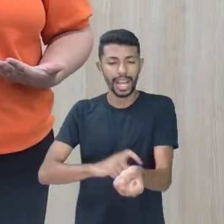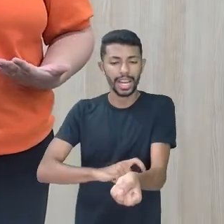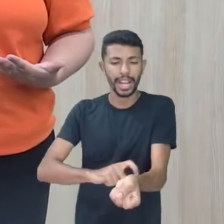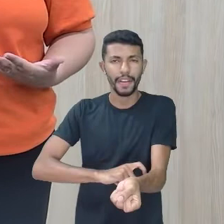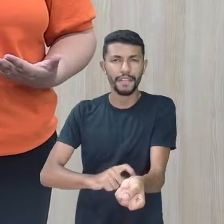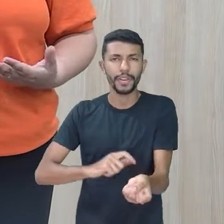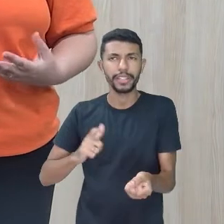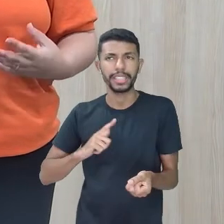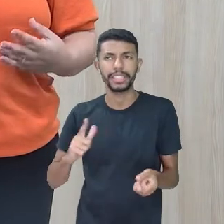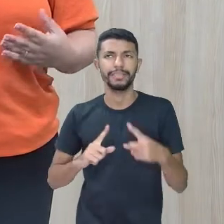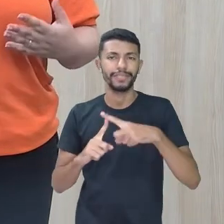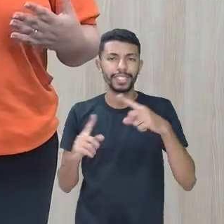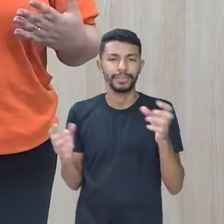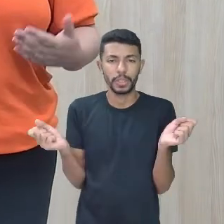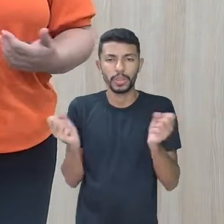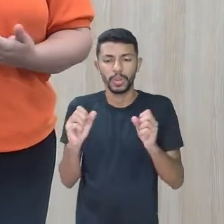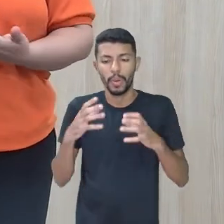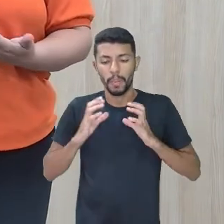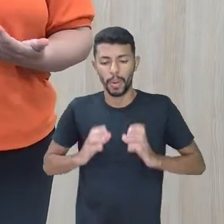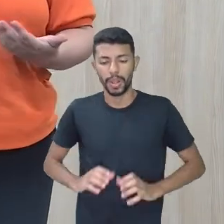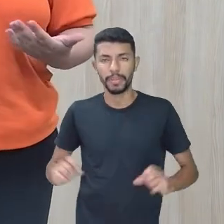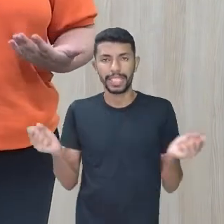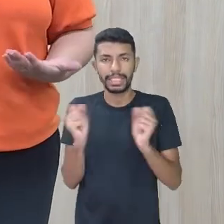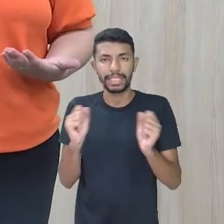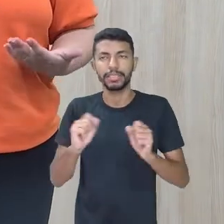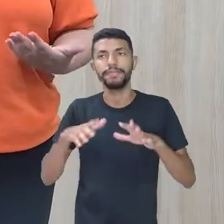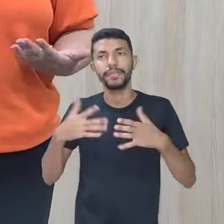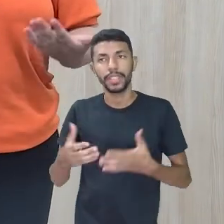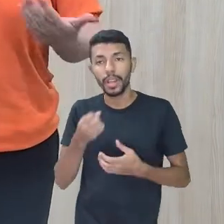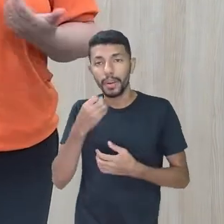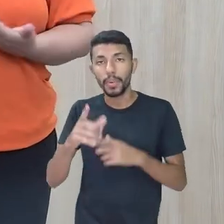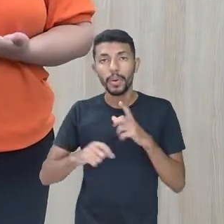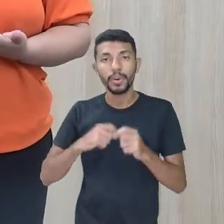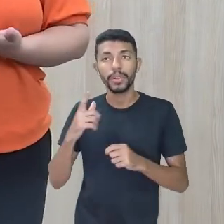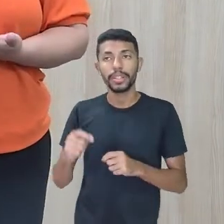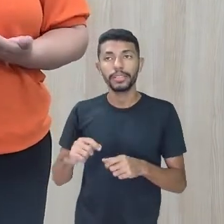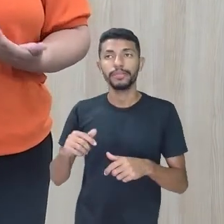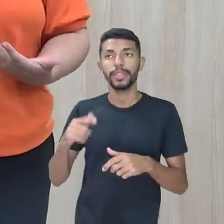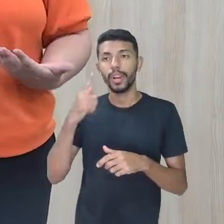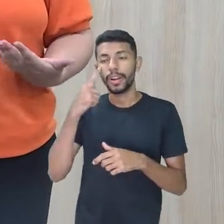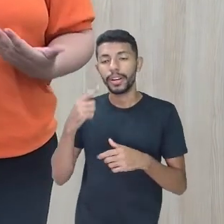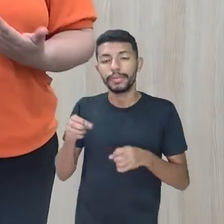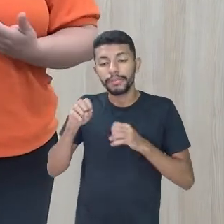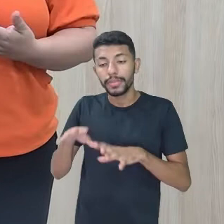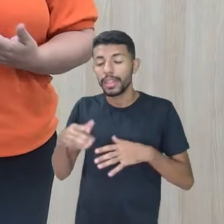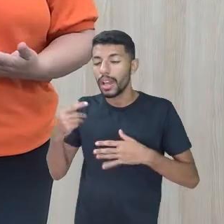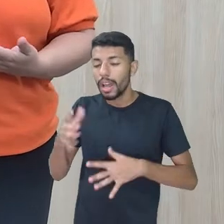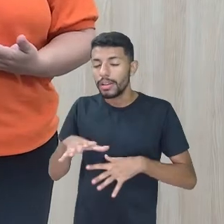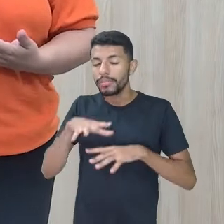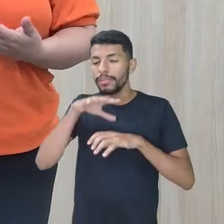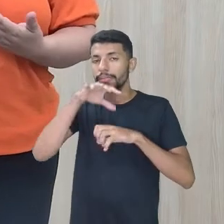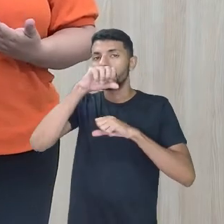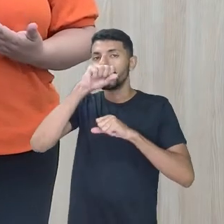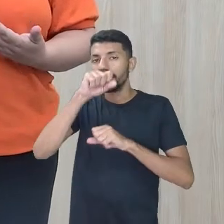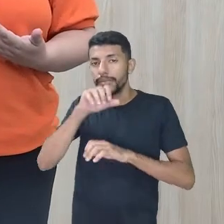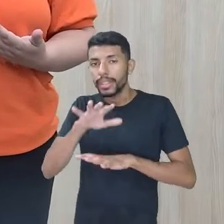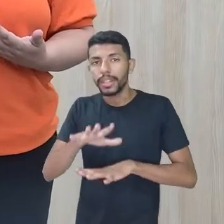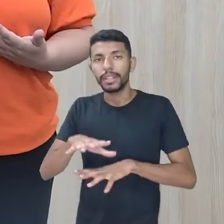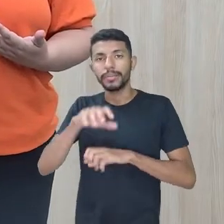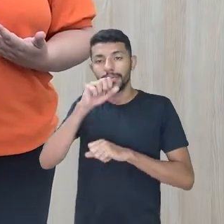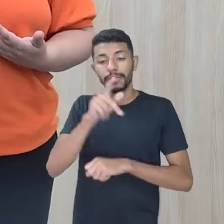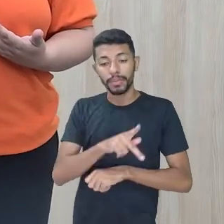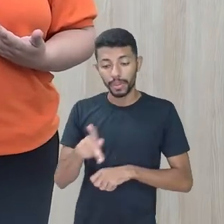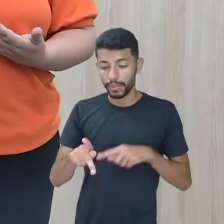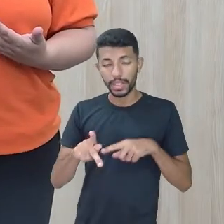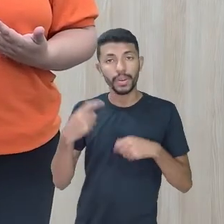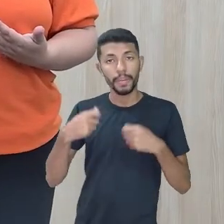esse tipo de comportamento, trabalhe com ele uma respiração. O professor deve, claro, sempre manter-se calmo e passar essa